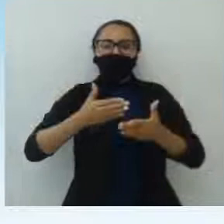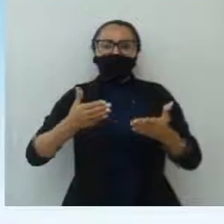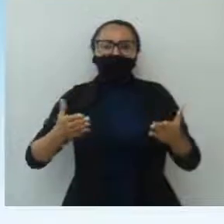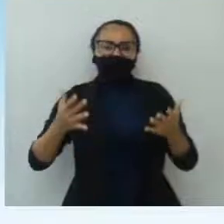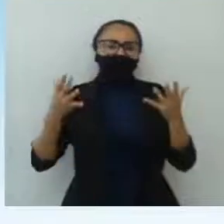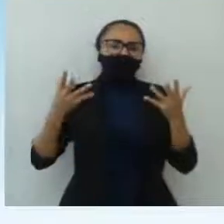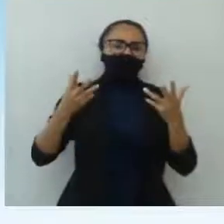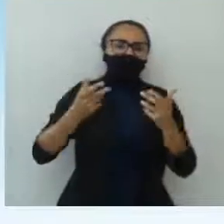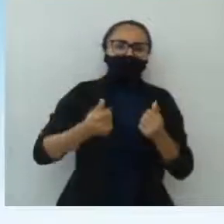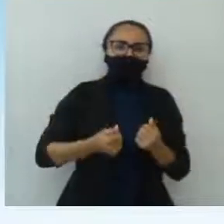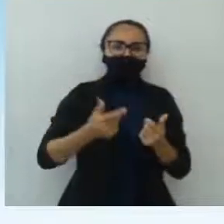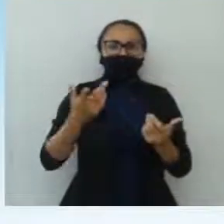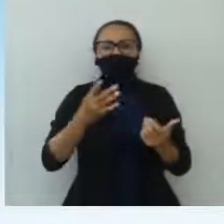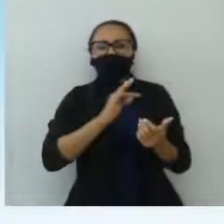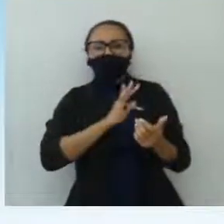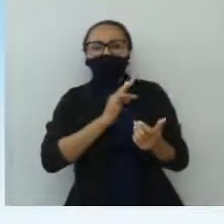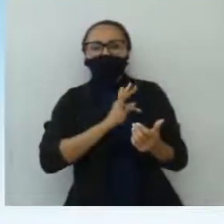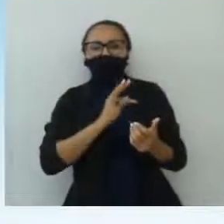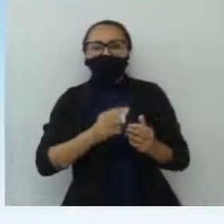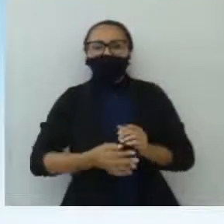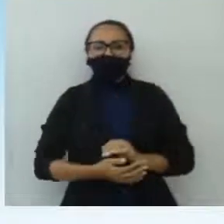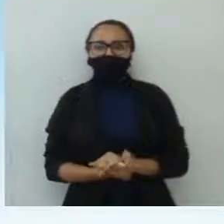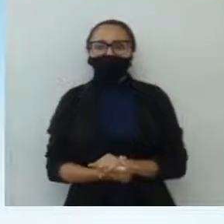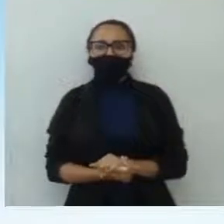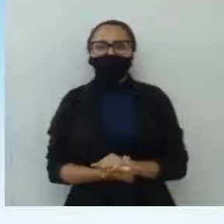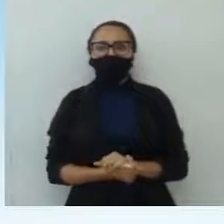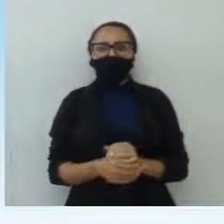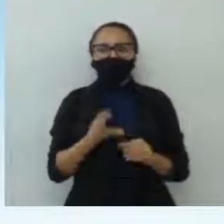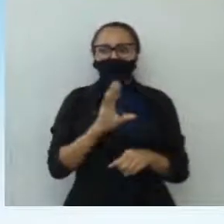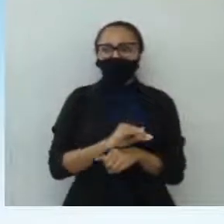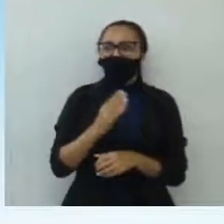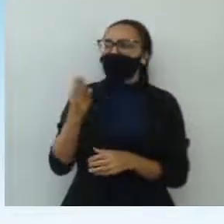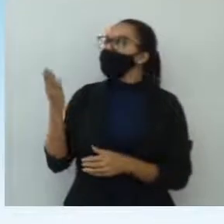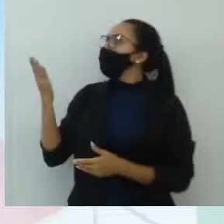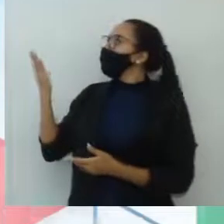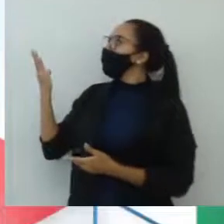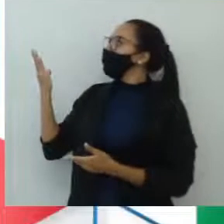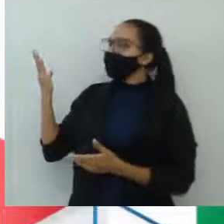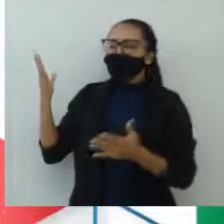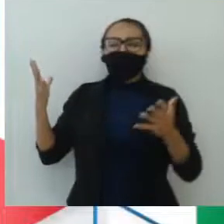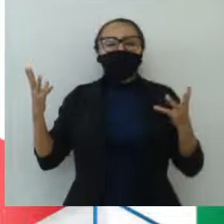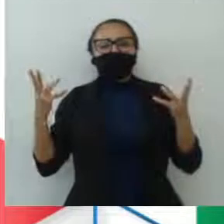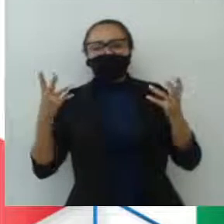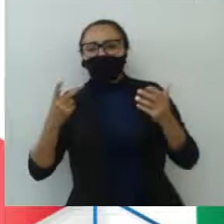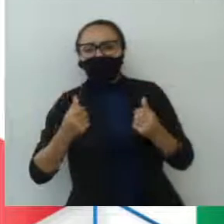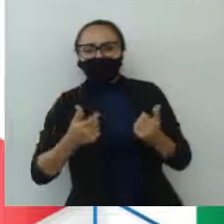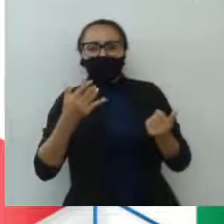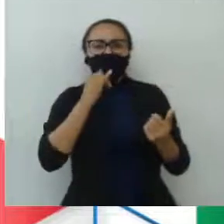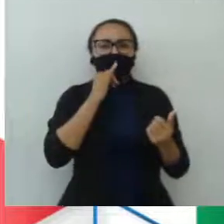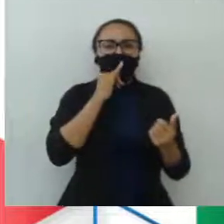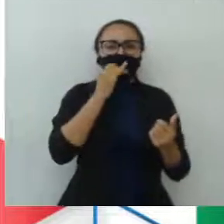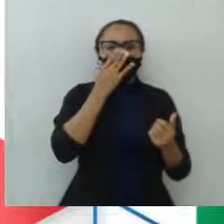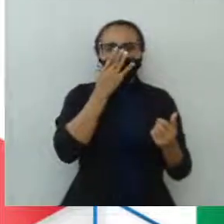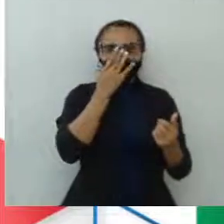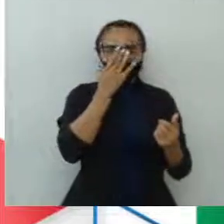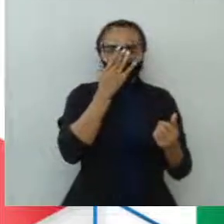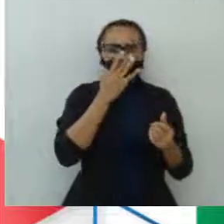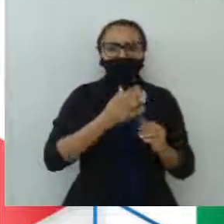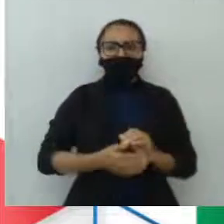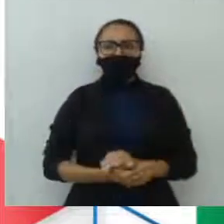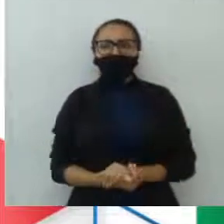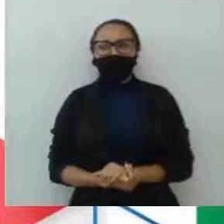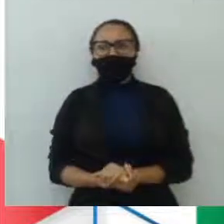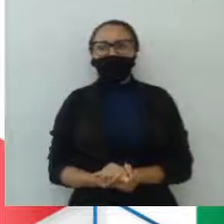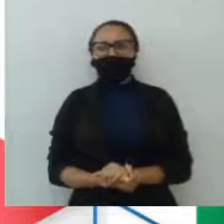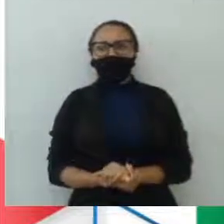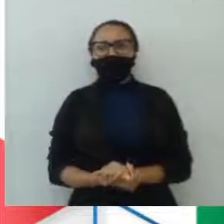esses elementos técnicos para compor um cenário. E na foto que a gente vê aí no slide é fantástica para mostrar esse exemplo de uma casa de espetáculo, de um teatro